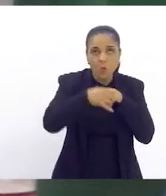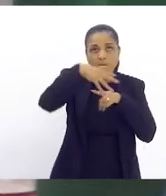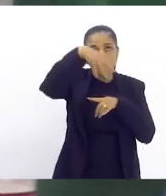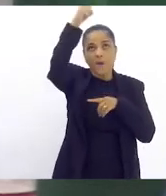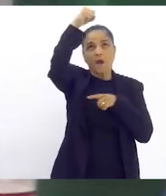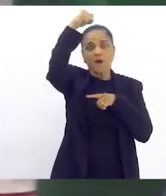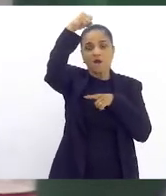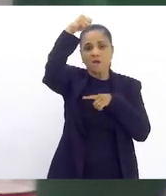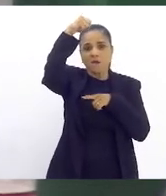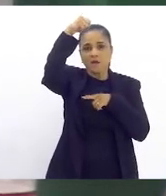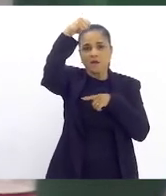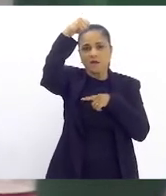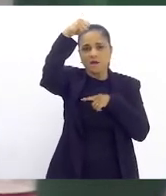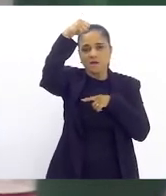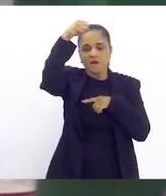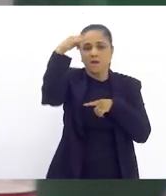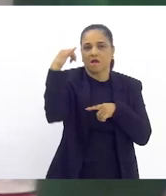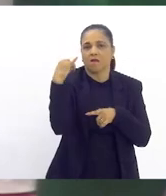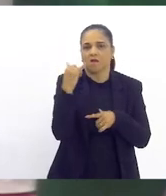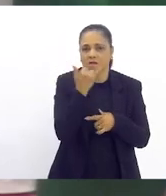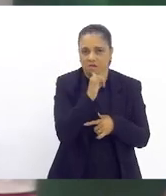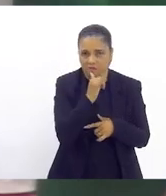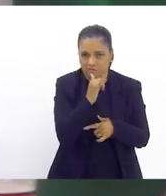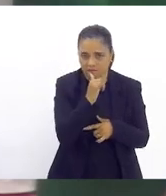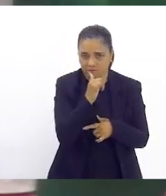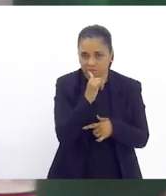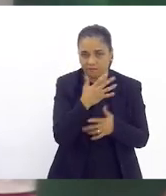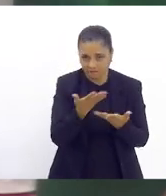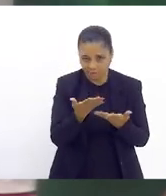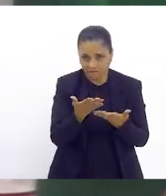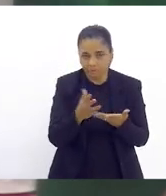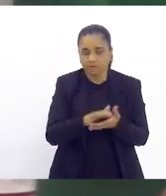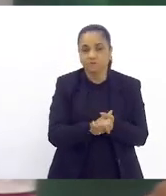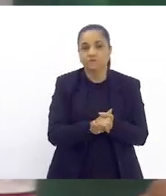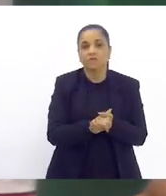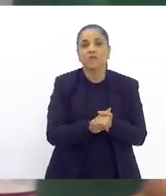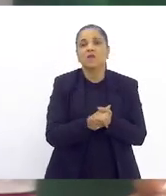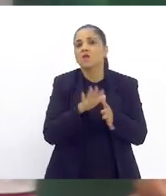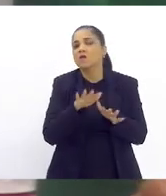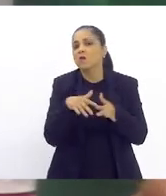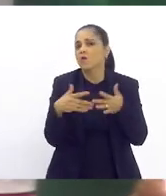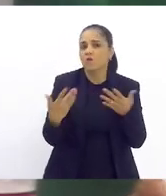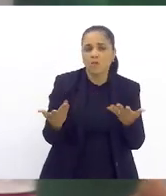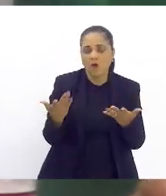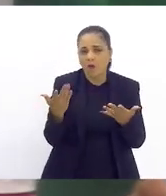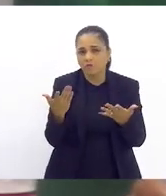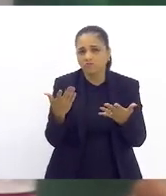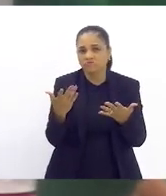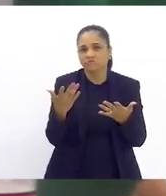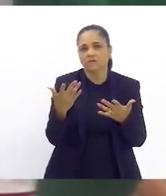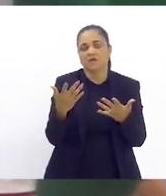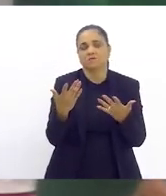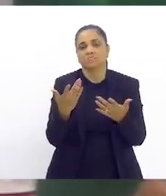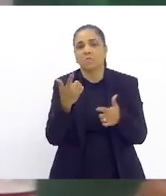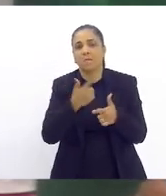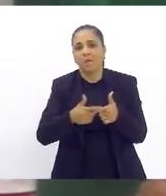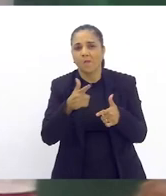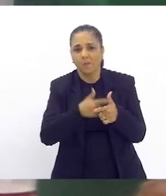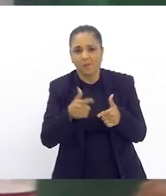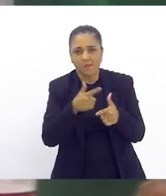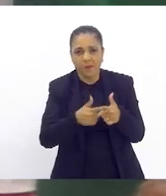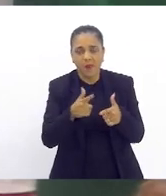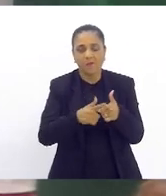fornecimento de energia elétrica que as consequências são terríveis para